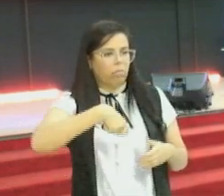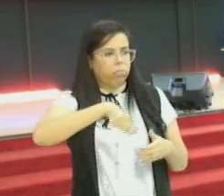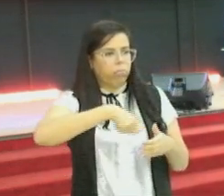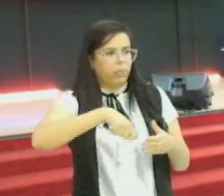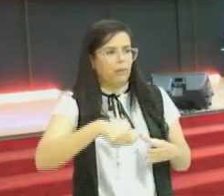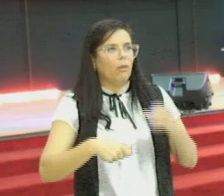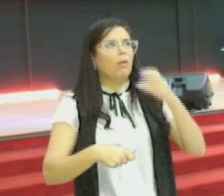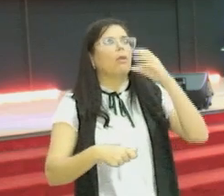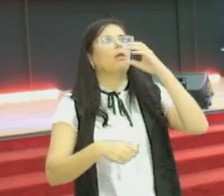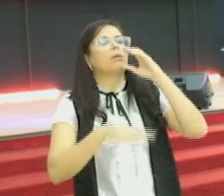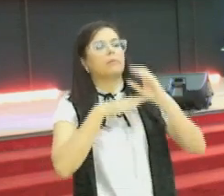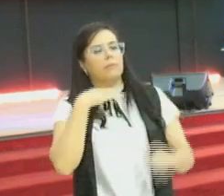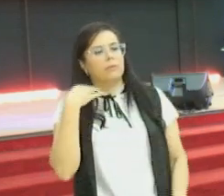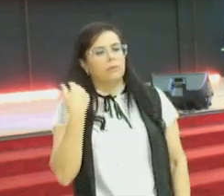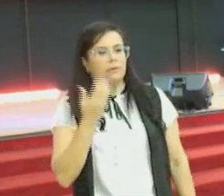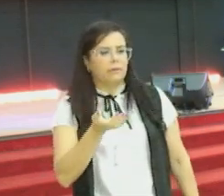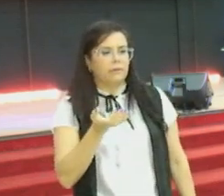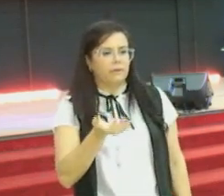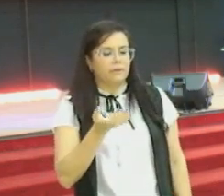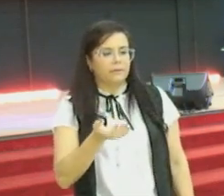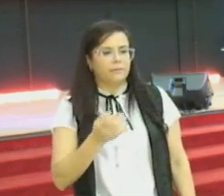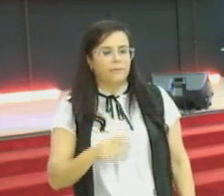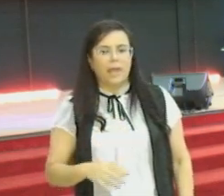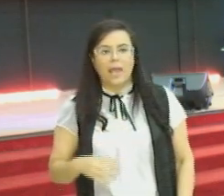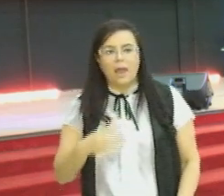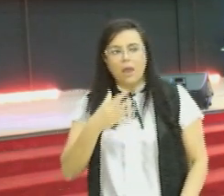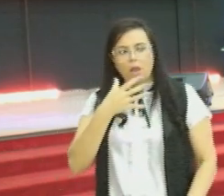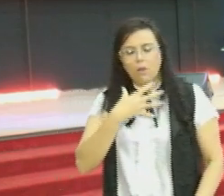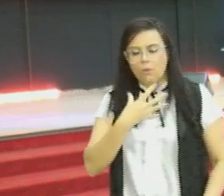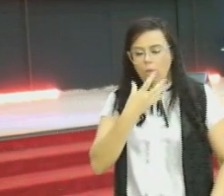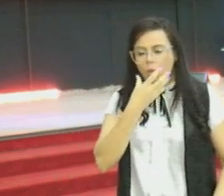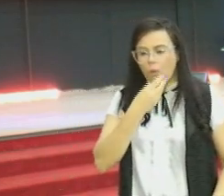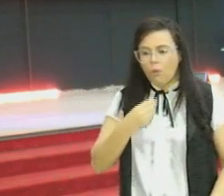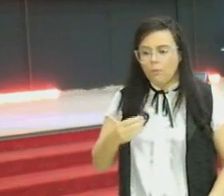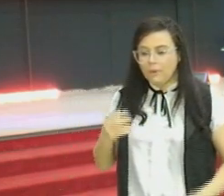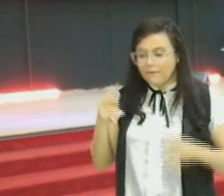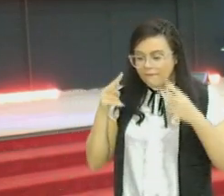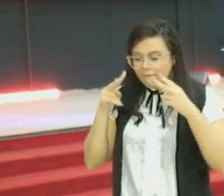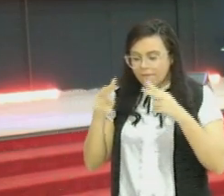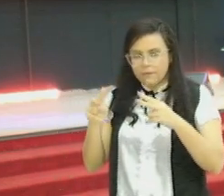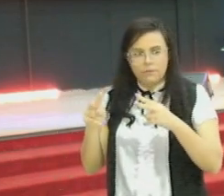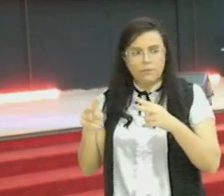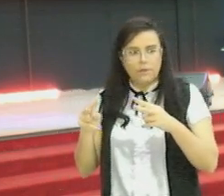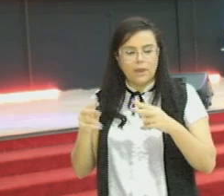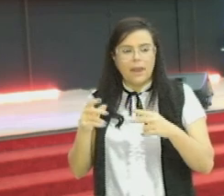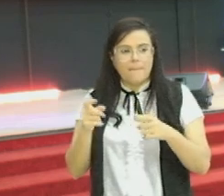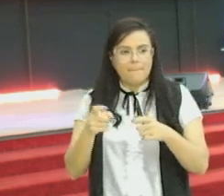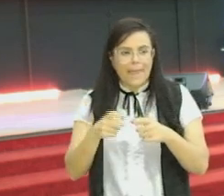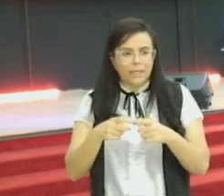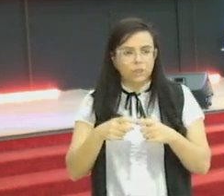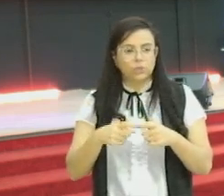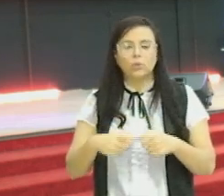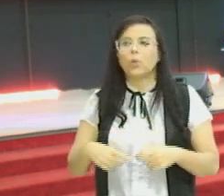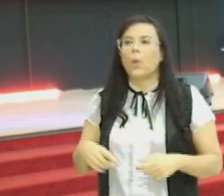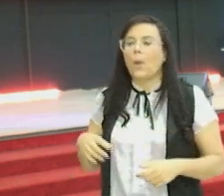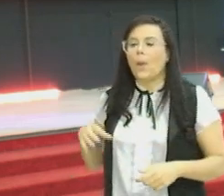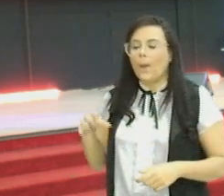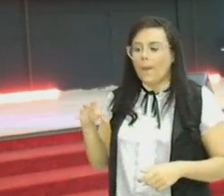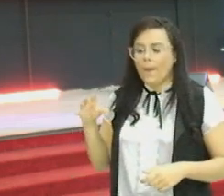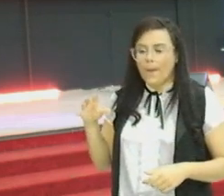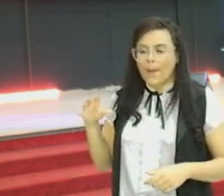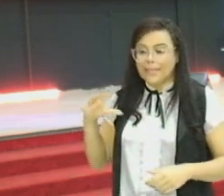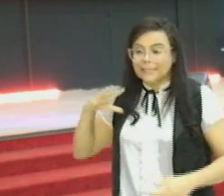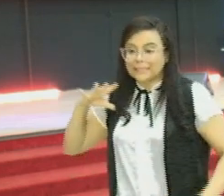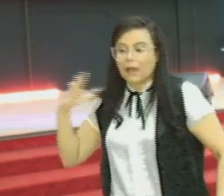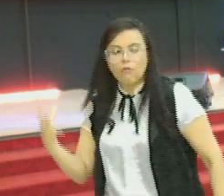ele salvou a vida de Doralice. Aquele médico foi convidado para um congresso